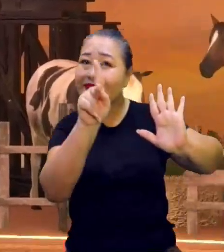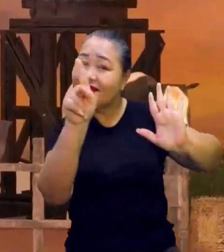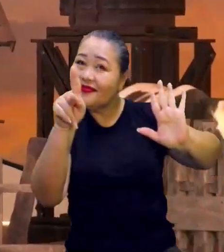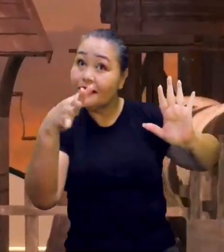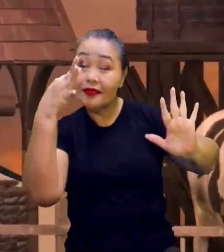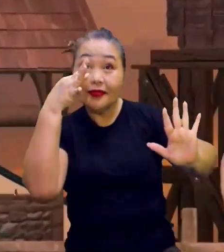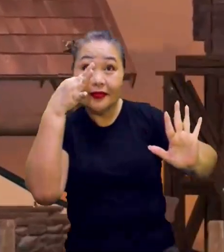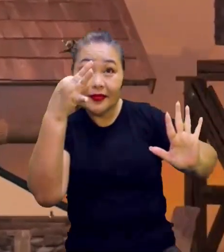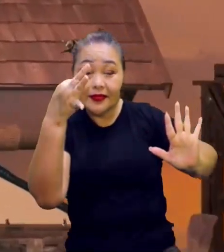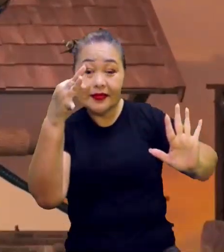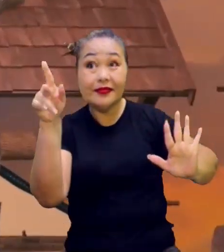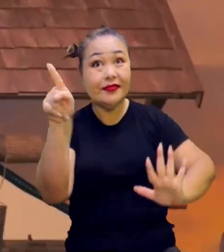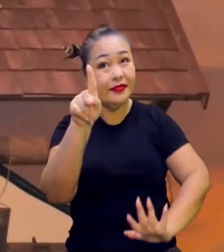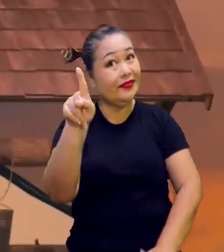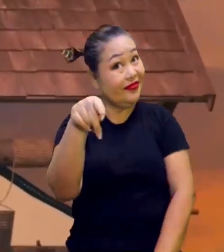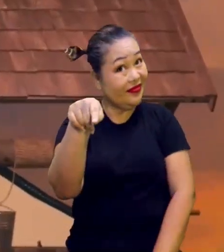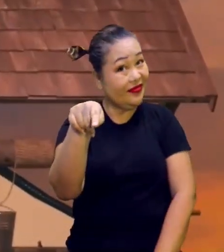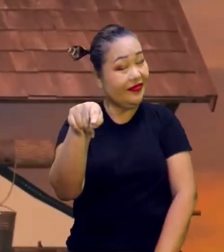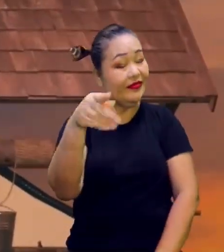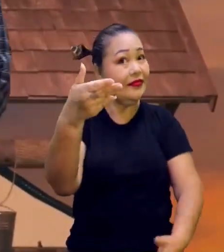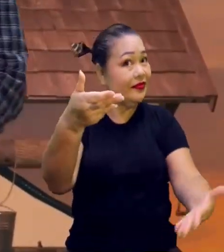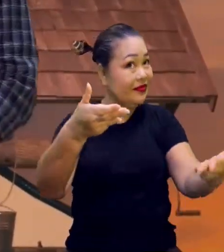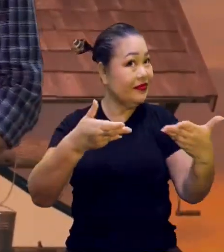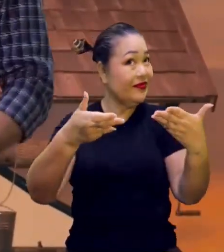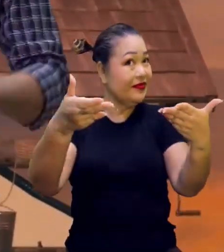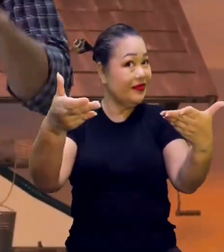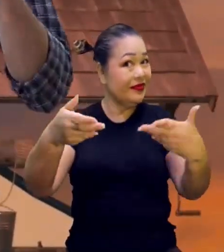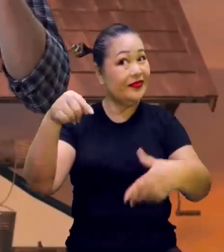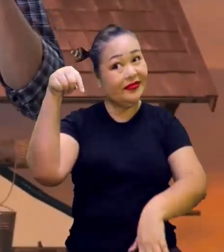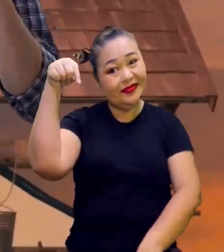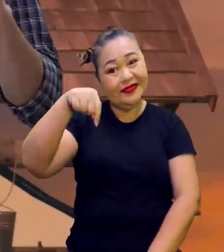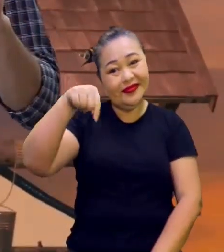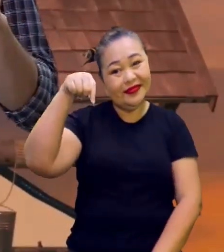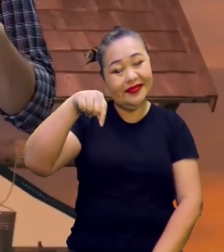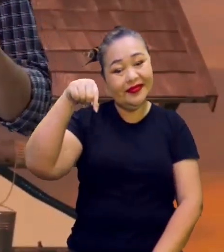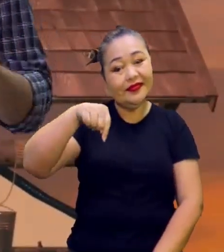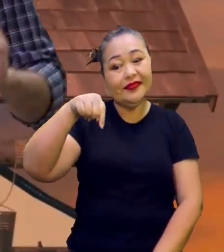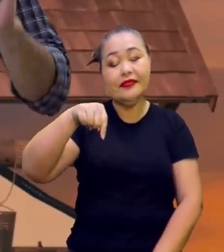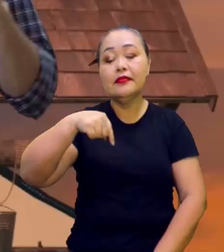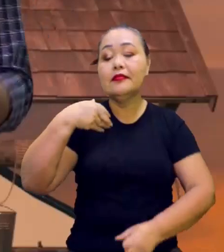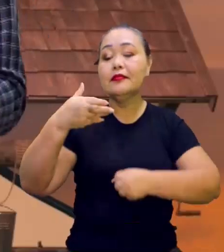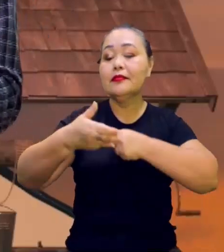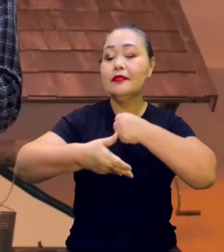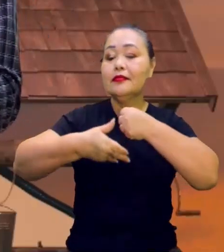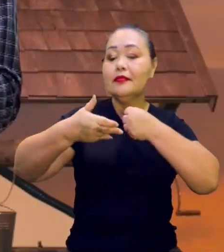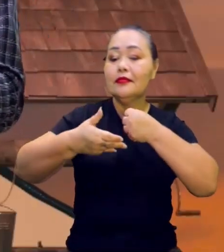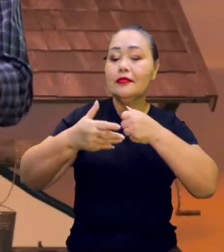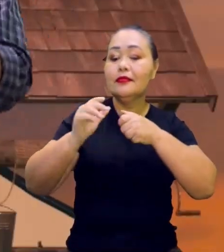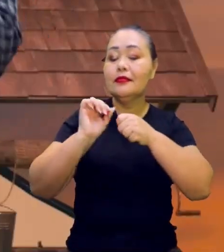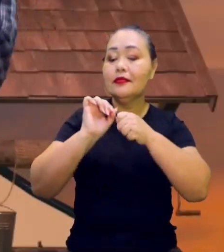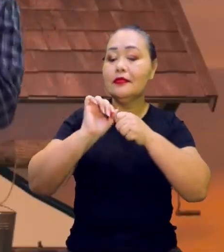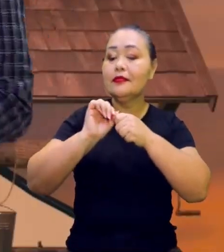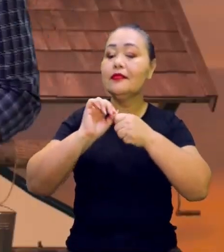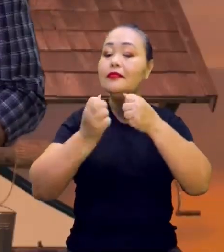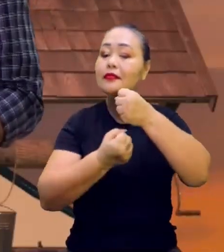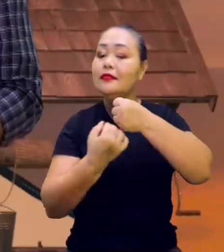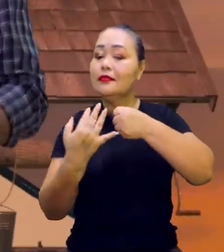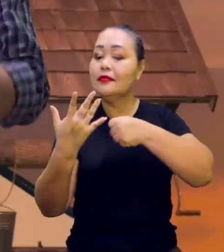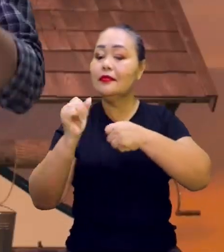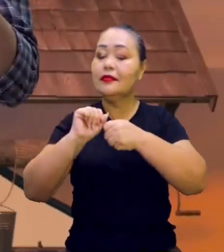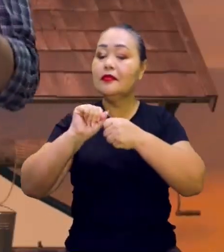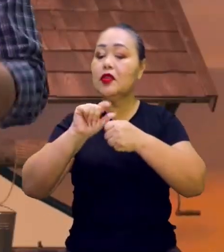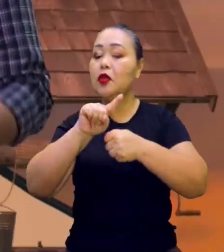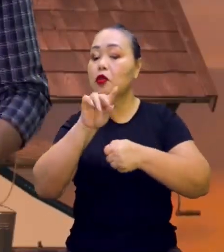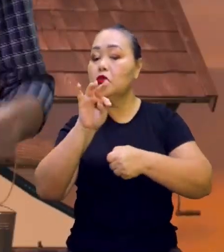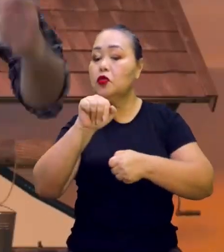presenciais. Professores, sejam todos bem-vindos aqui nas noções básicas de agroecologia e zootecnia.